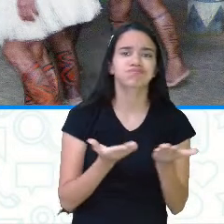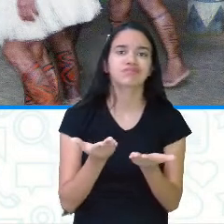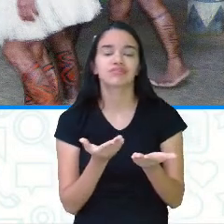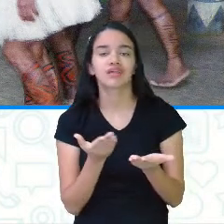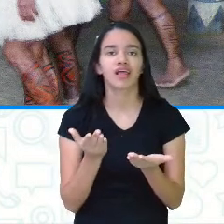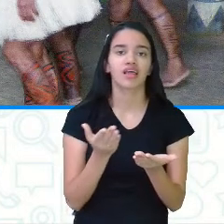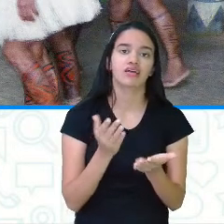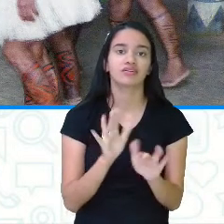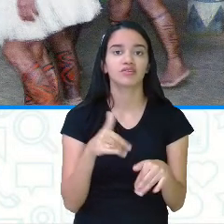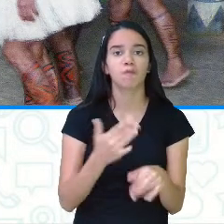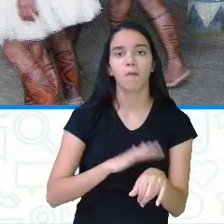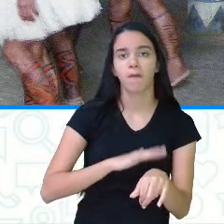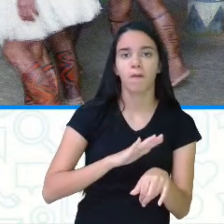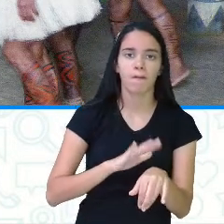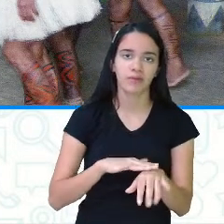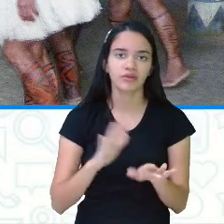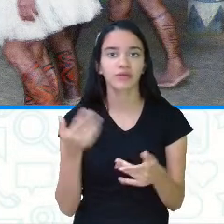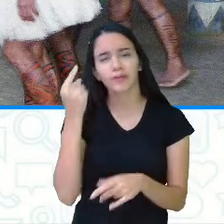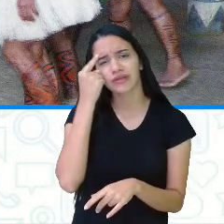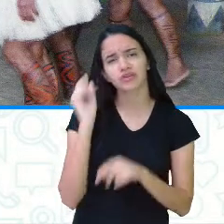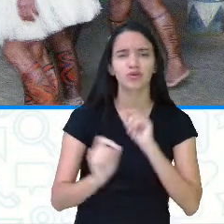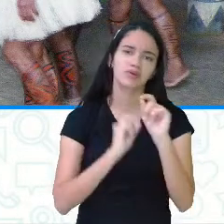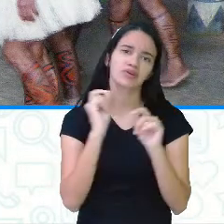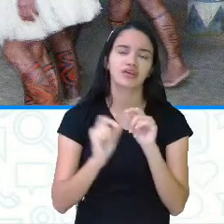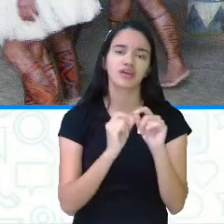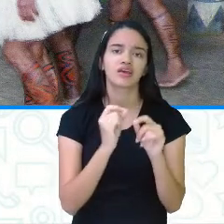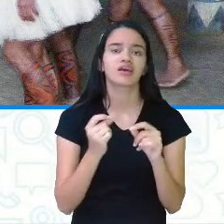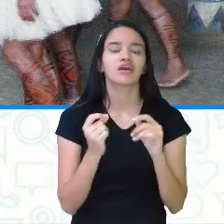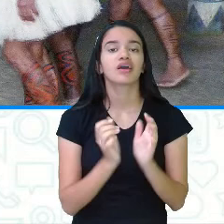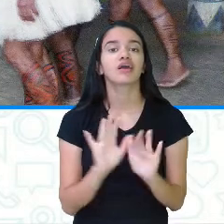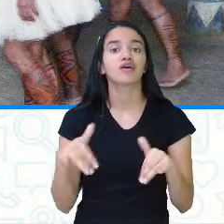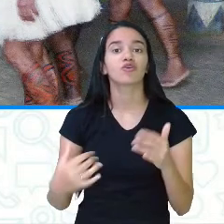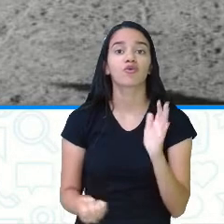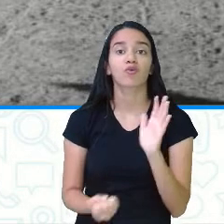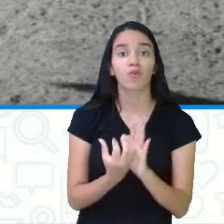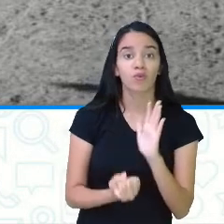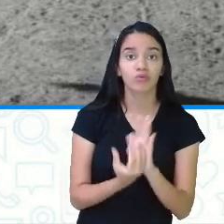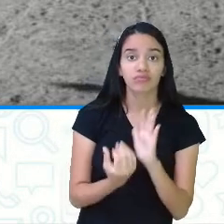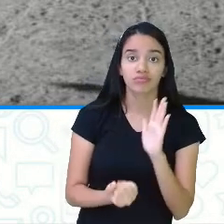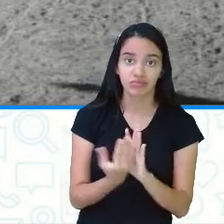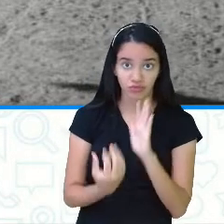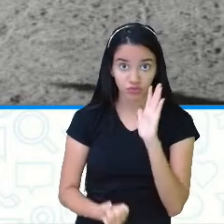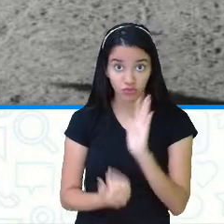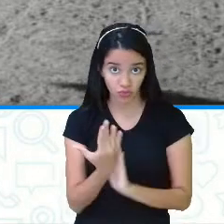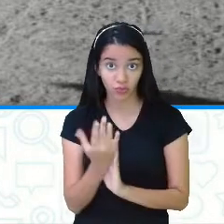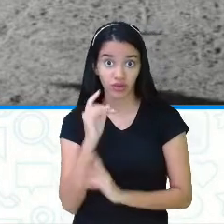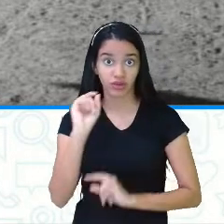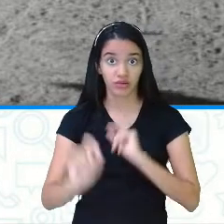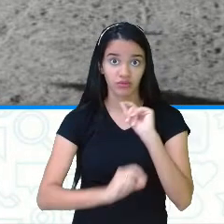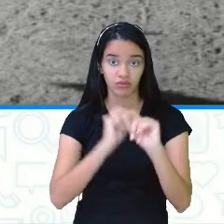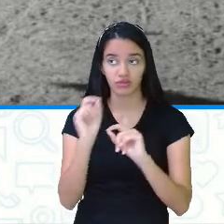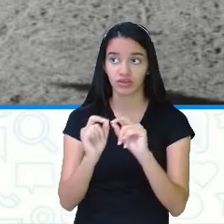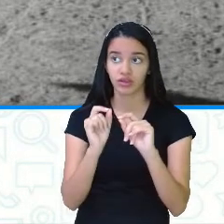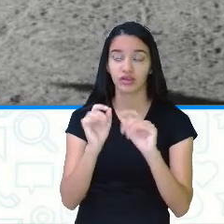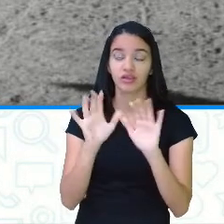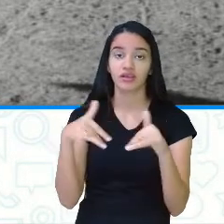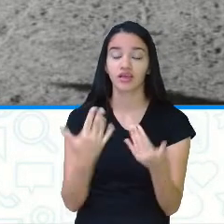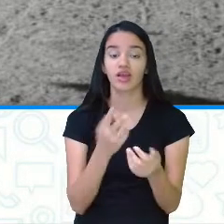pouco essa situação, foi-se pensado em construir reservas indígenas. E essas reservas indígenas, o que é que